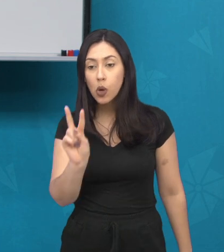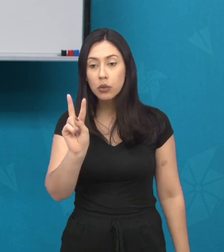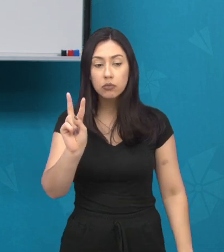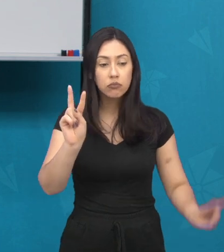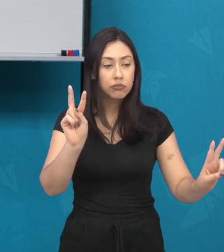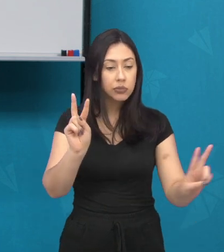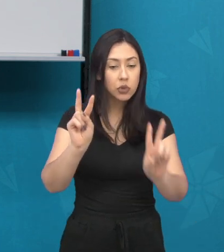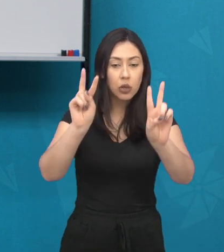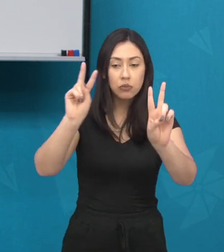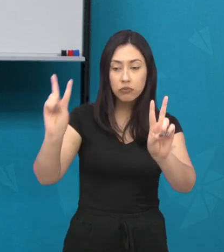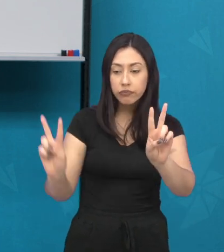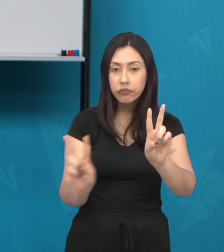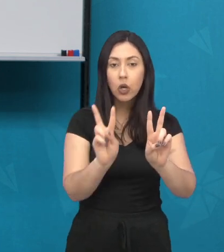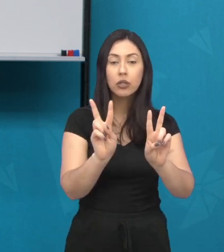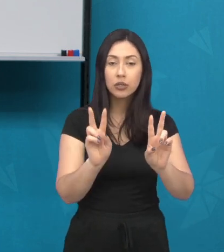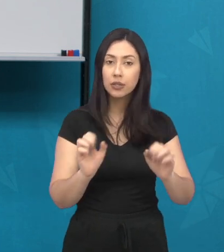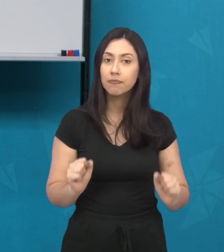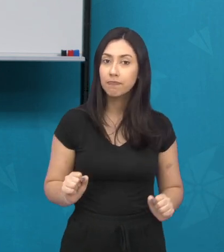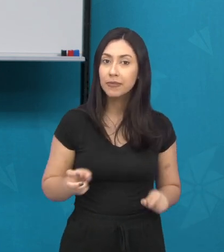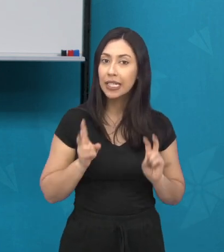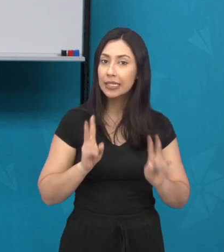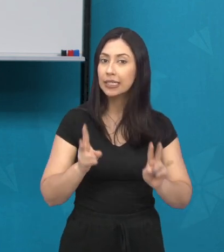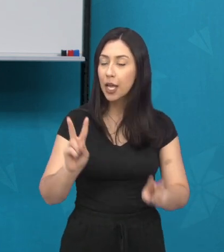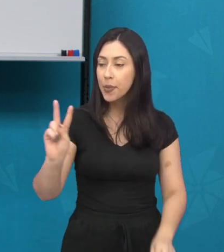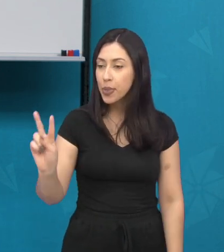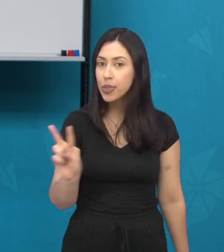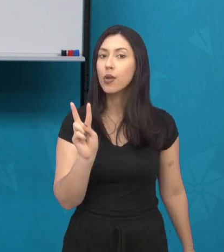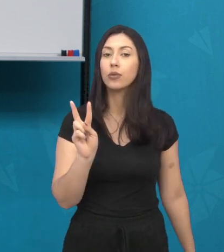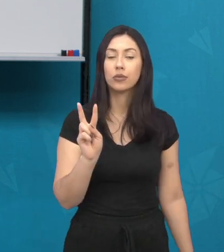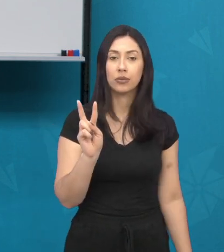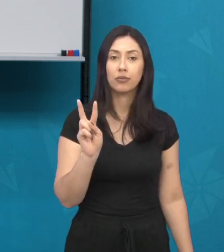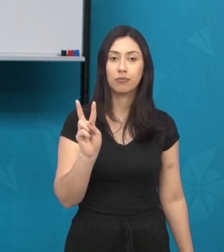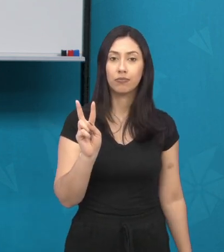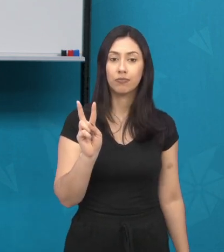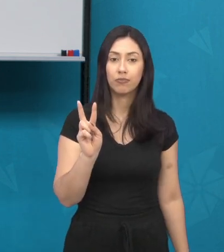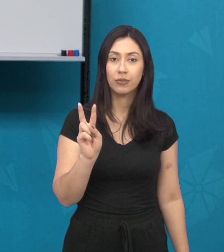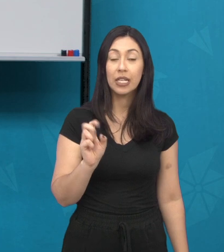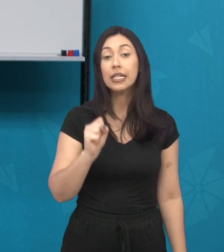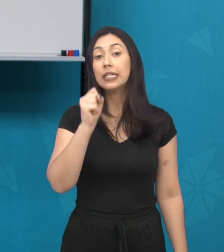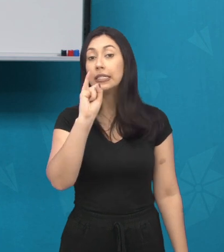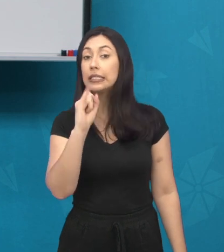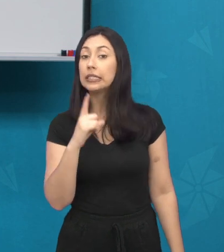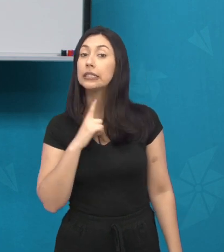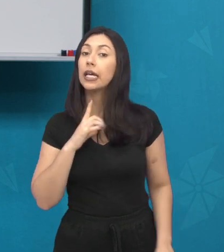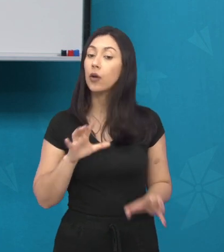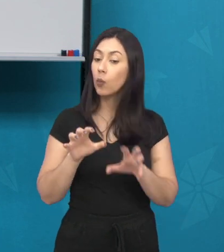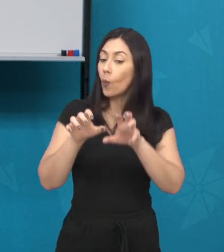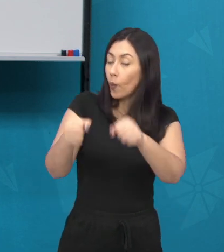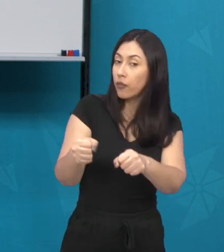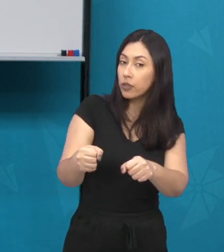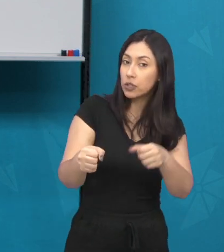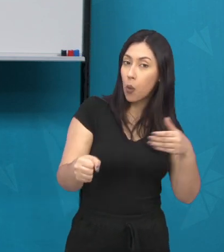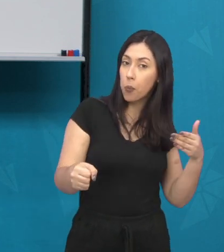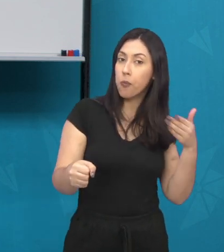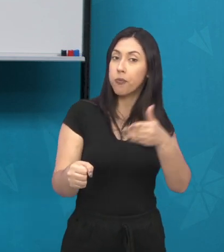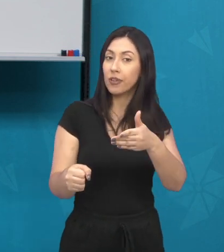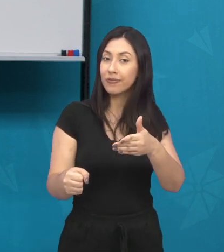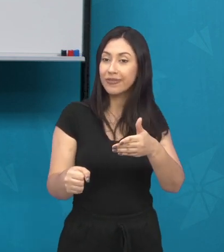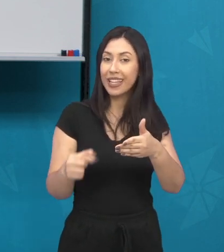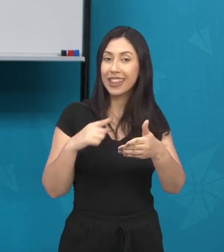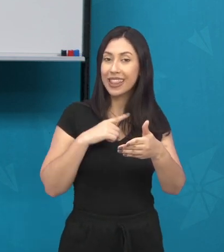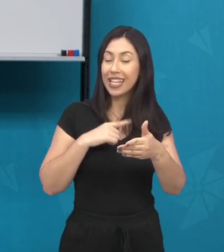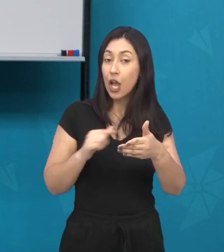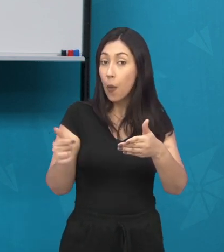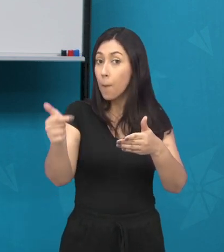natureza as forças estão sempre em pares sempre que existe uma força existe outra força